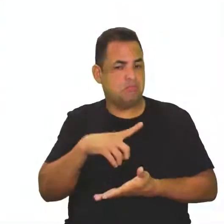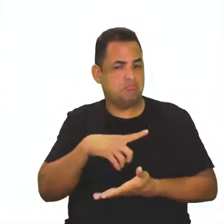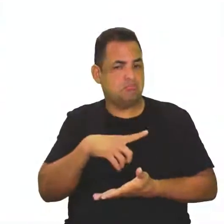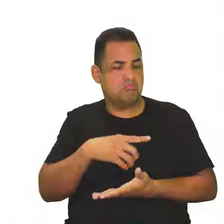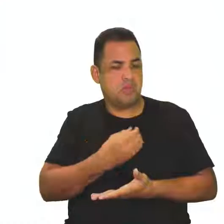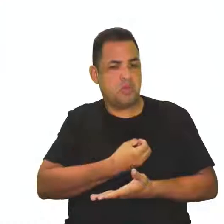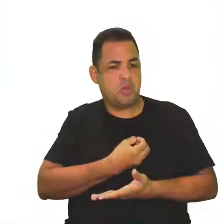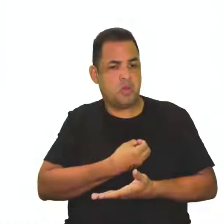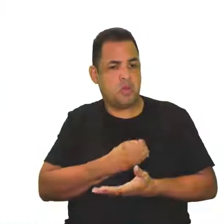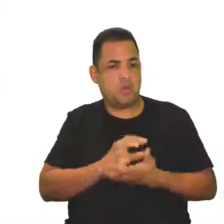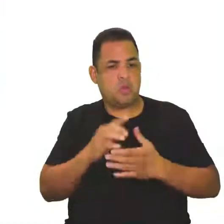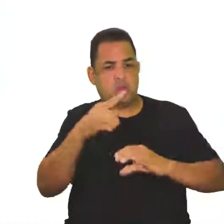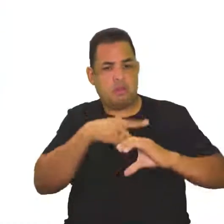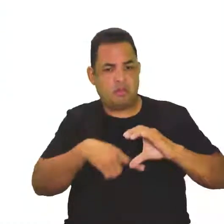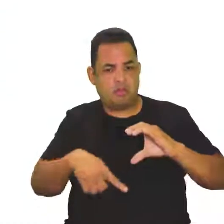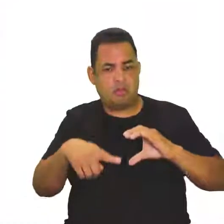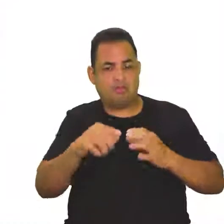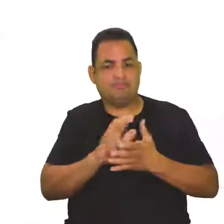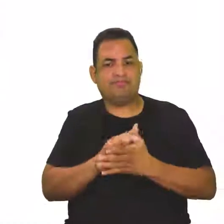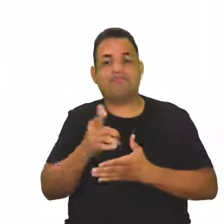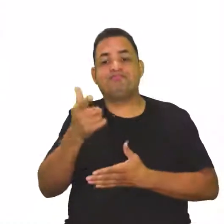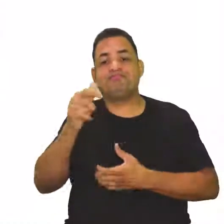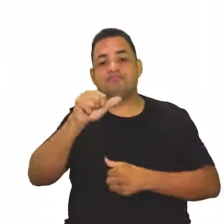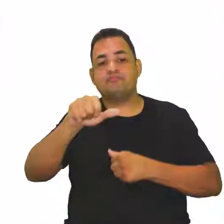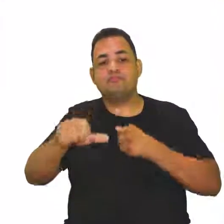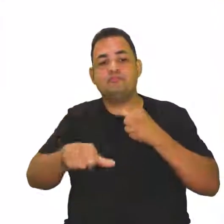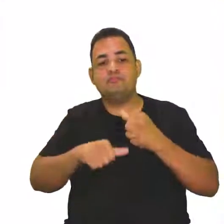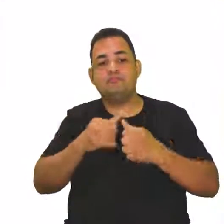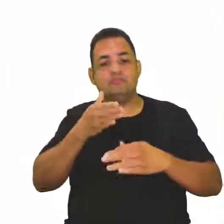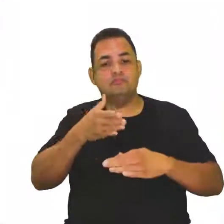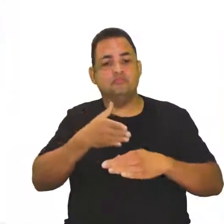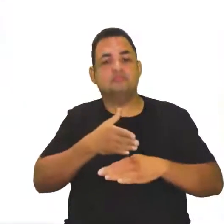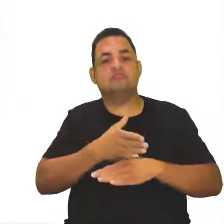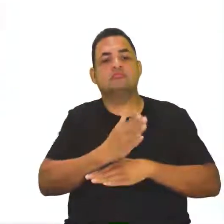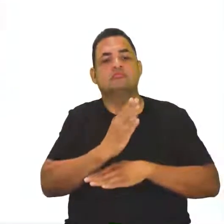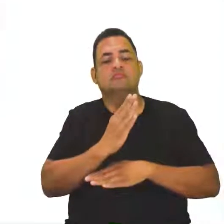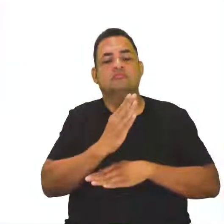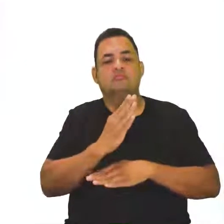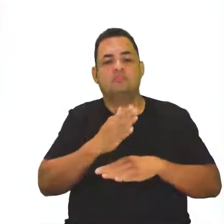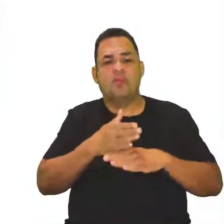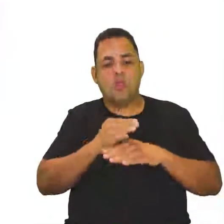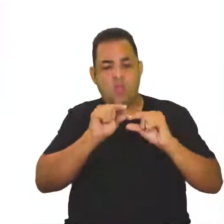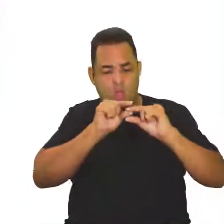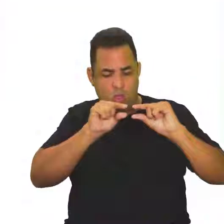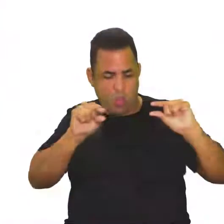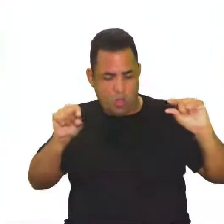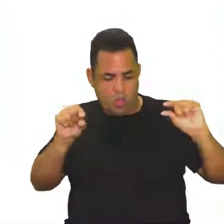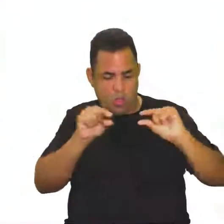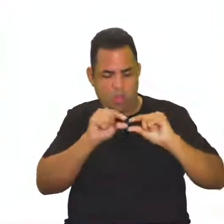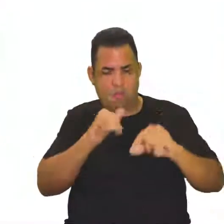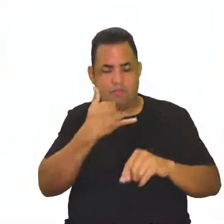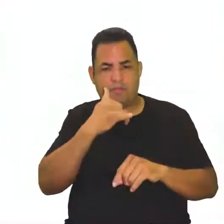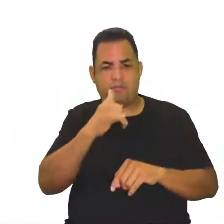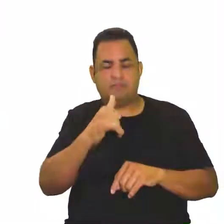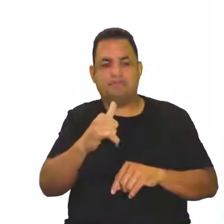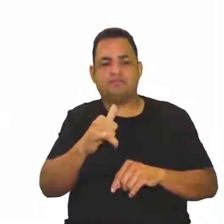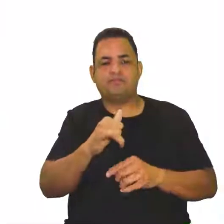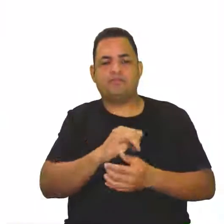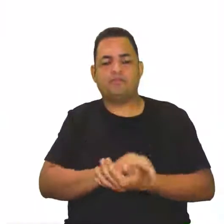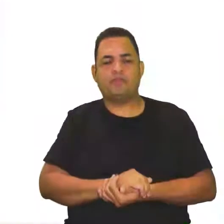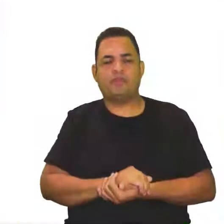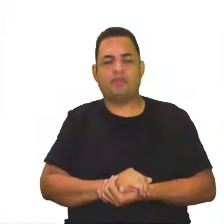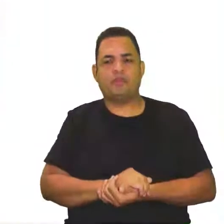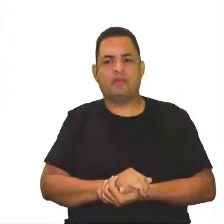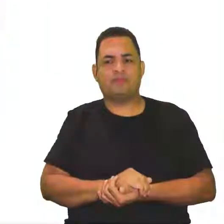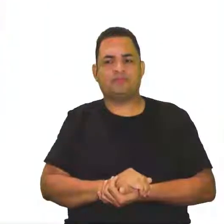de campo elétrico e outros se transformam em condutores com a mesma intensidade de campo.